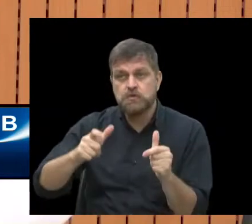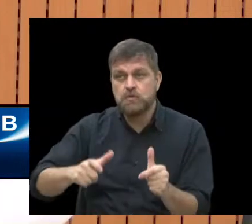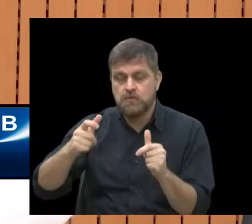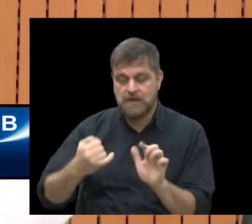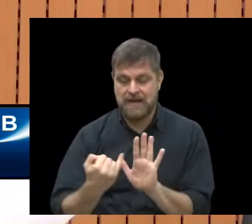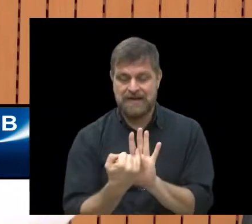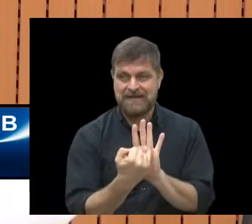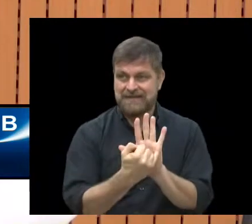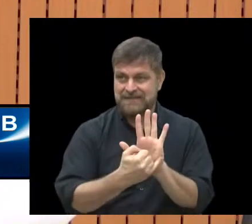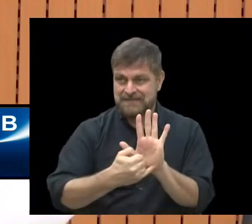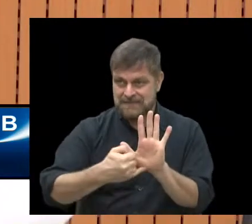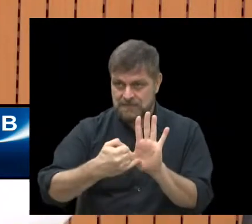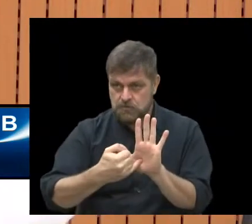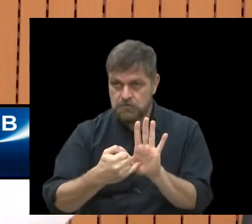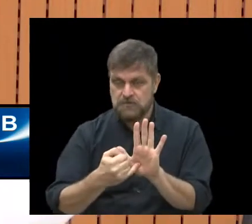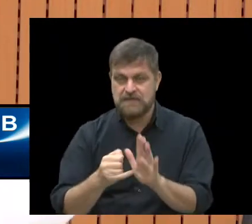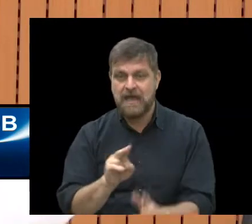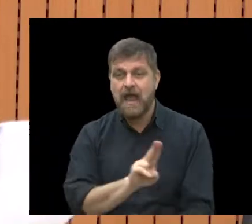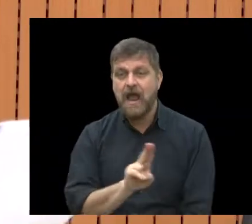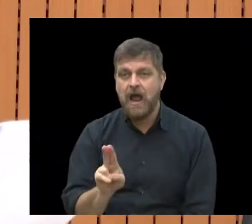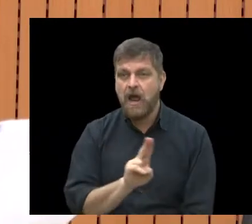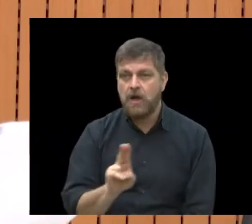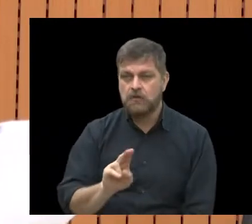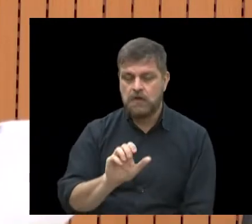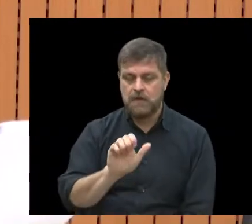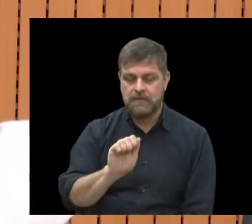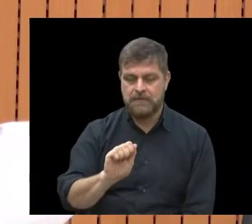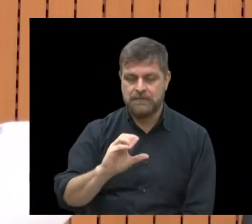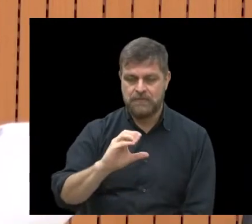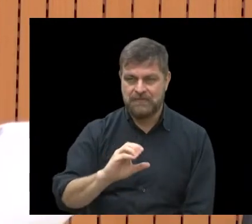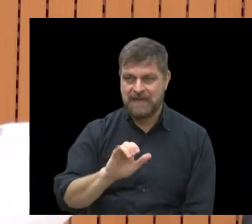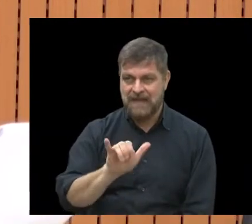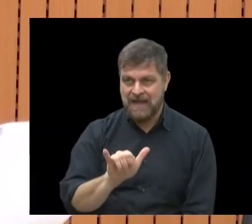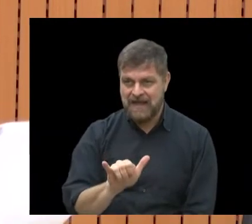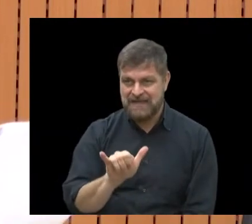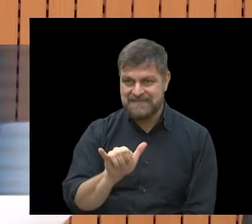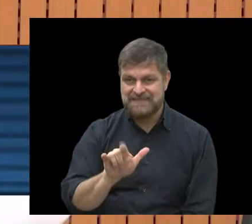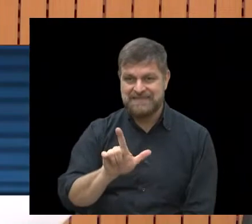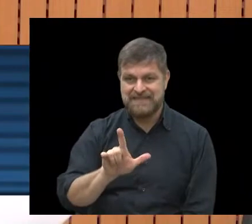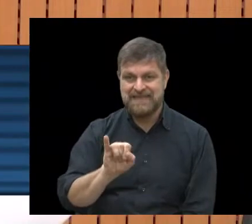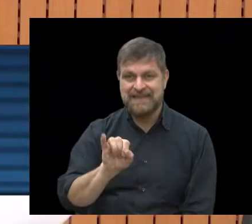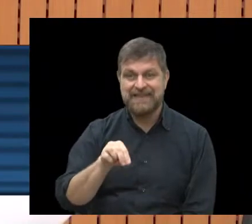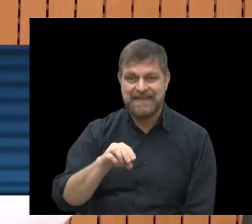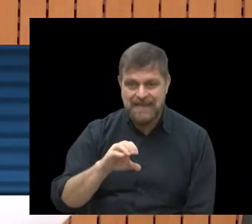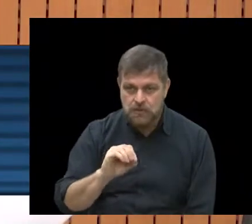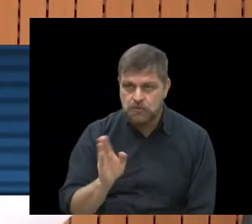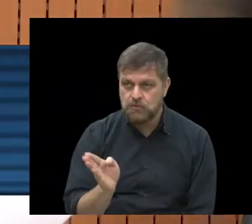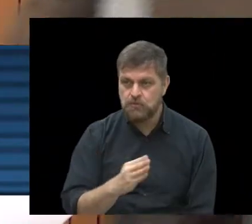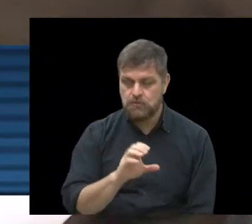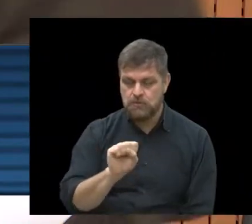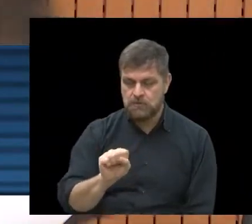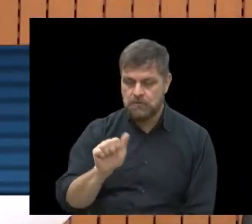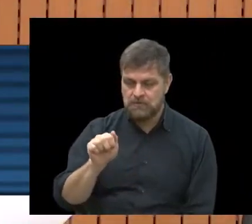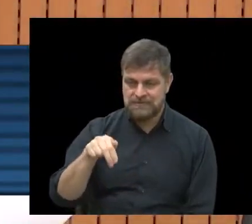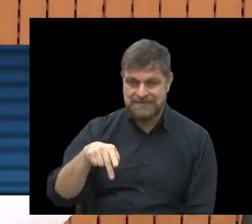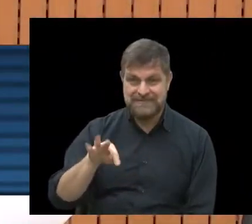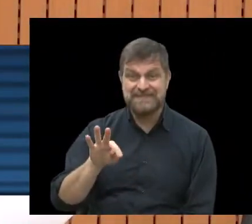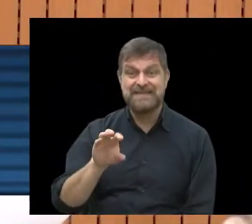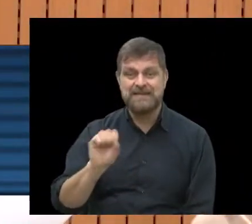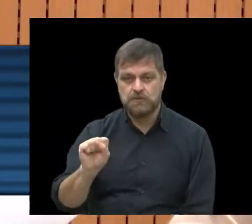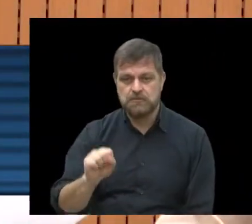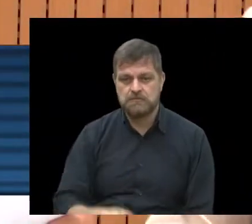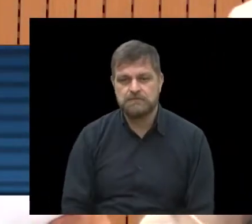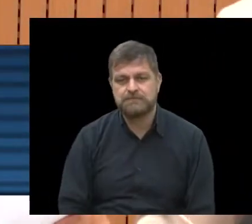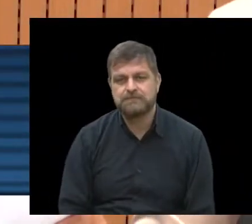228765, de autoria do vereador senhor Carlão do PT, que denomina Centro de Saúde Acelino de Souza Santos, o Centro de Saúde do município de